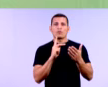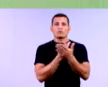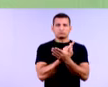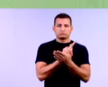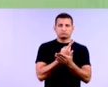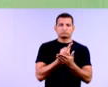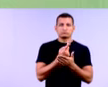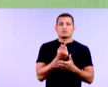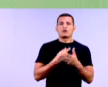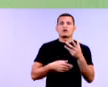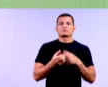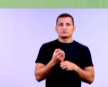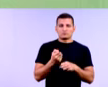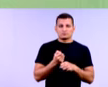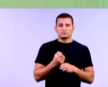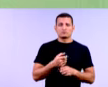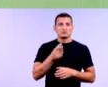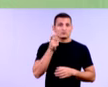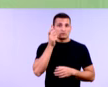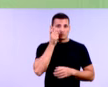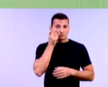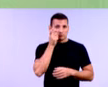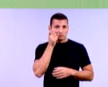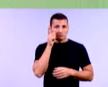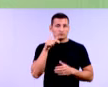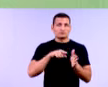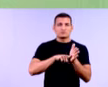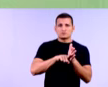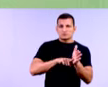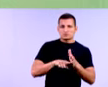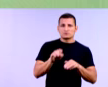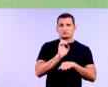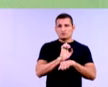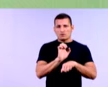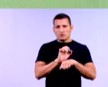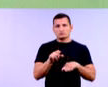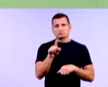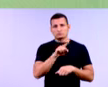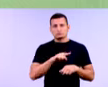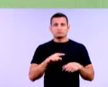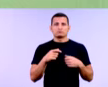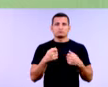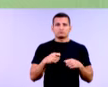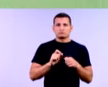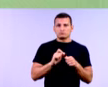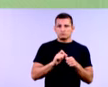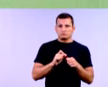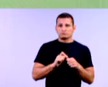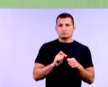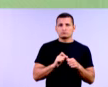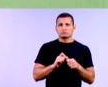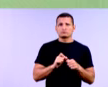administrativa. E o científico, as pesquisas e os estágios que vocês terão que fazer ao final do trabalho. Depois volta na